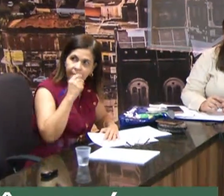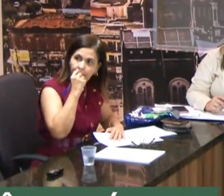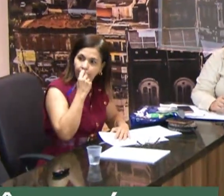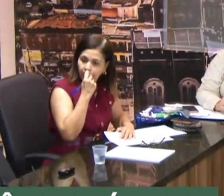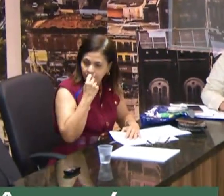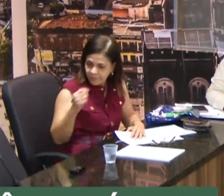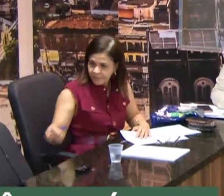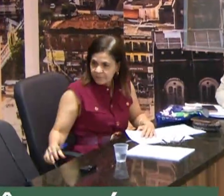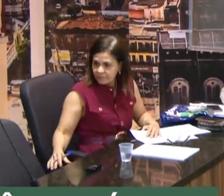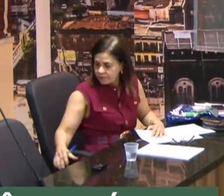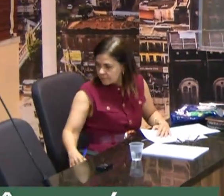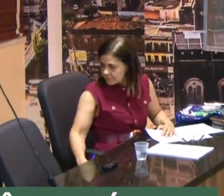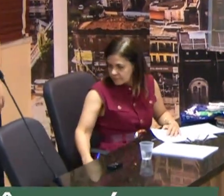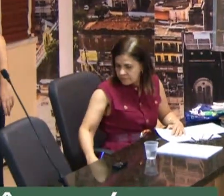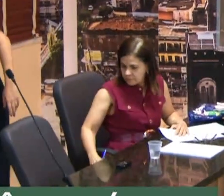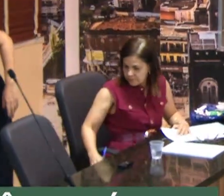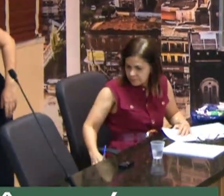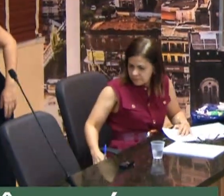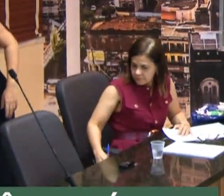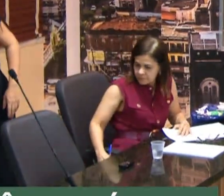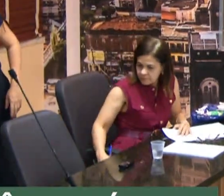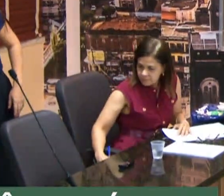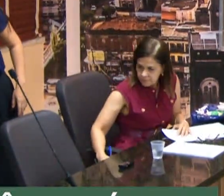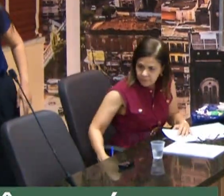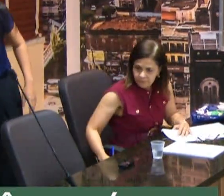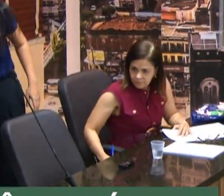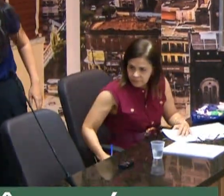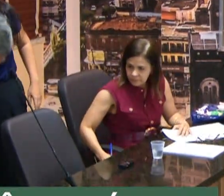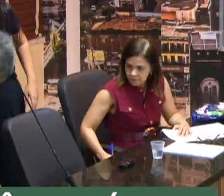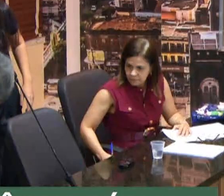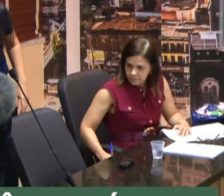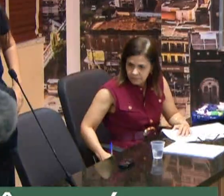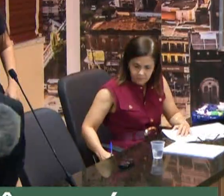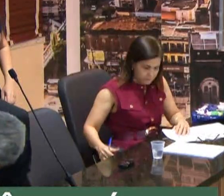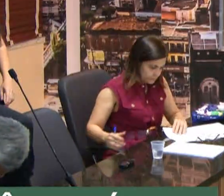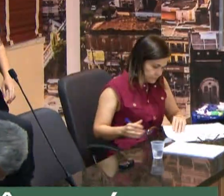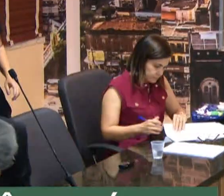Quiser sentar para fazer a pergunta, ficar mais próximo do microfone.